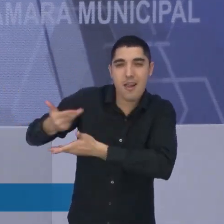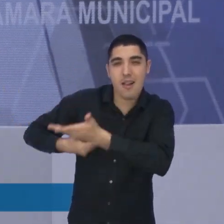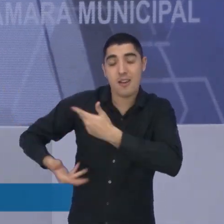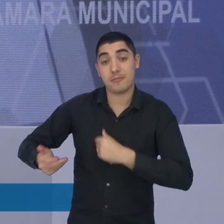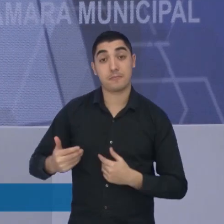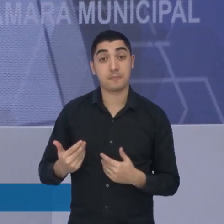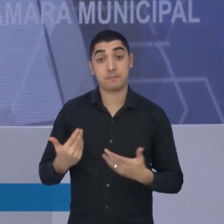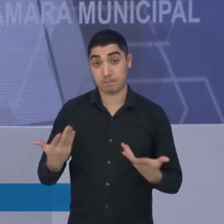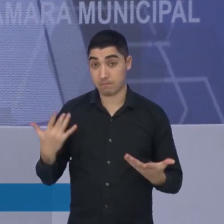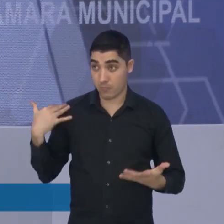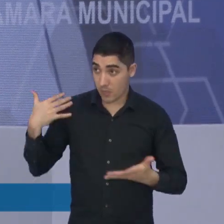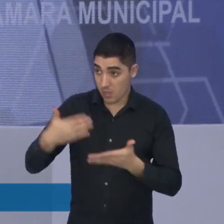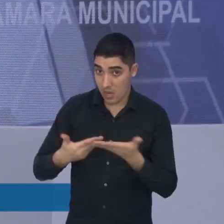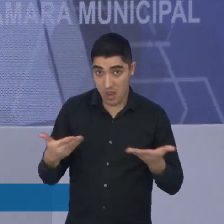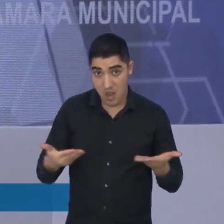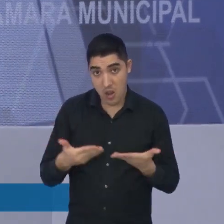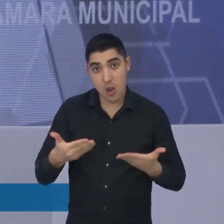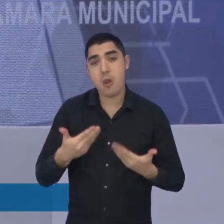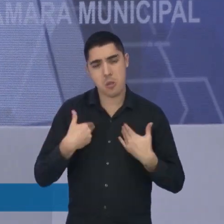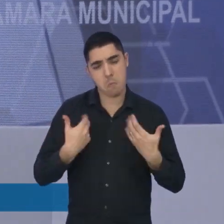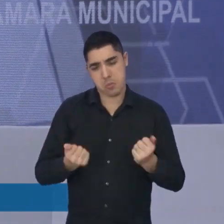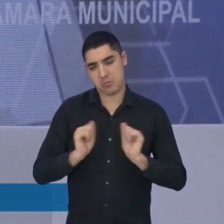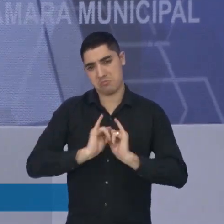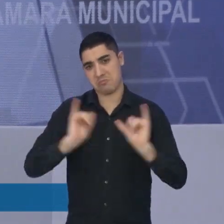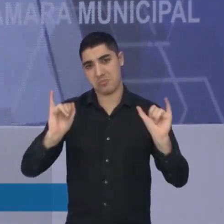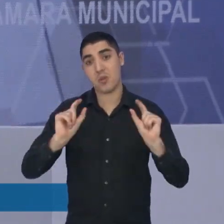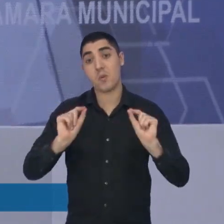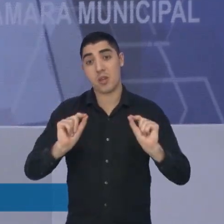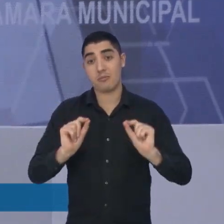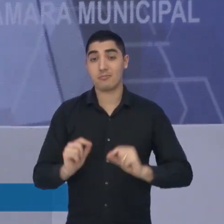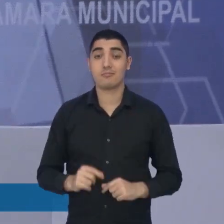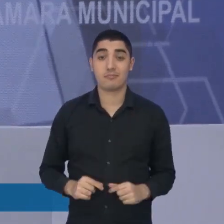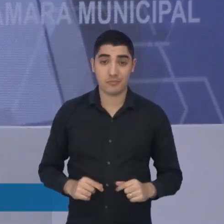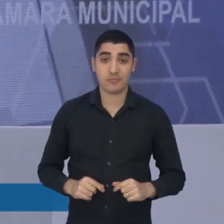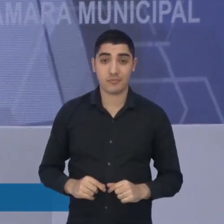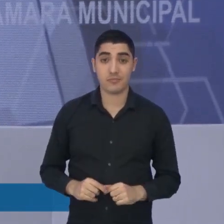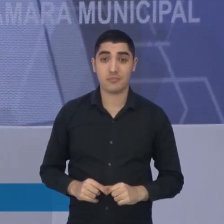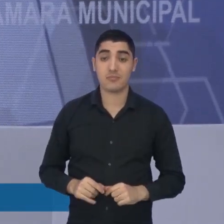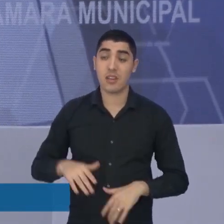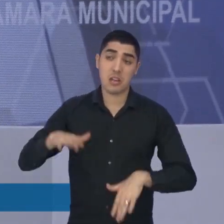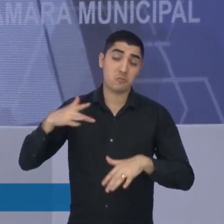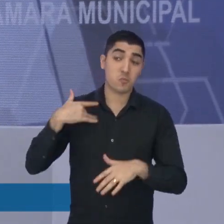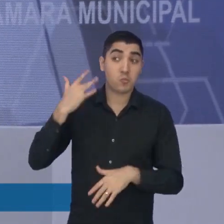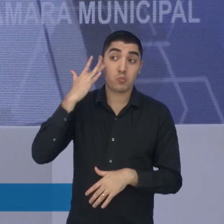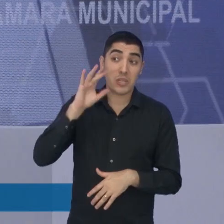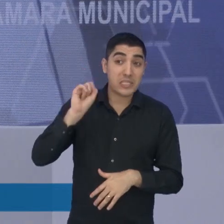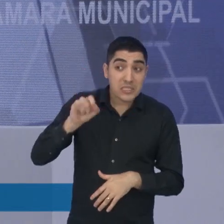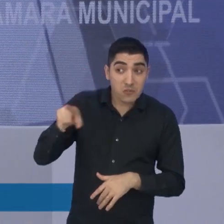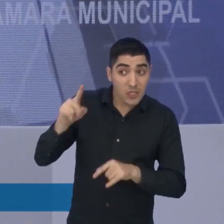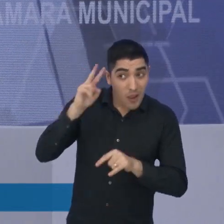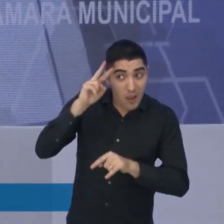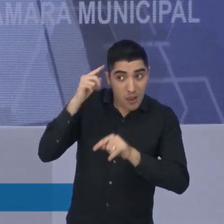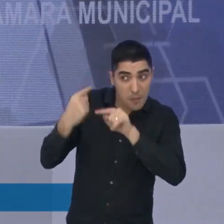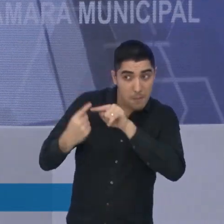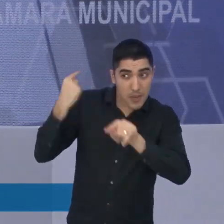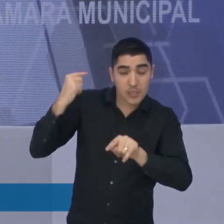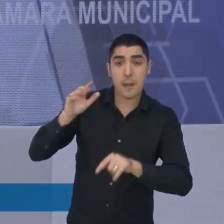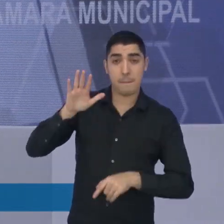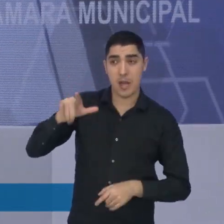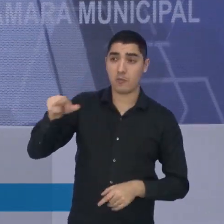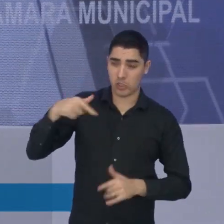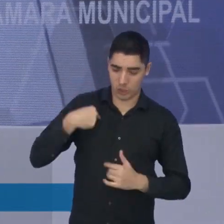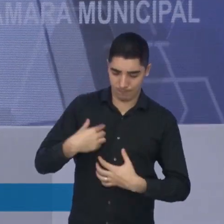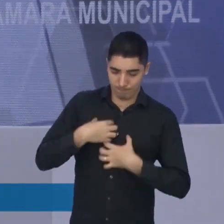e hoje eu posso dizer publicamente, você talvez não lembre, Milioni, mas você me incentivou